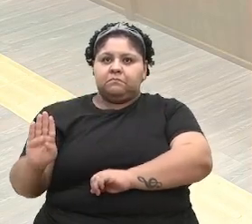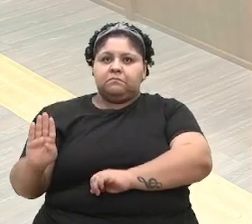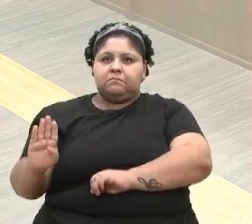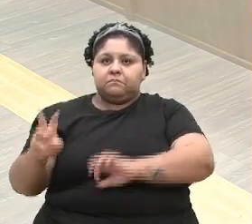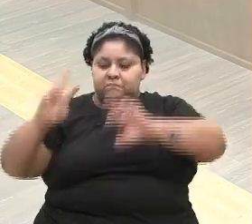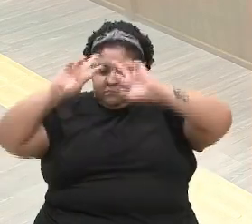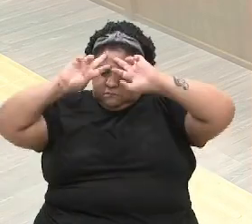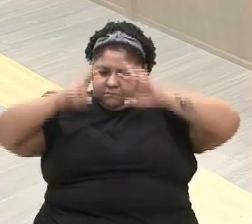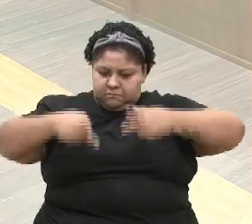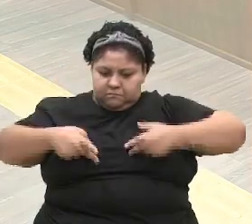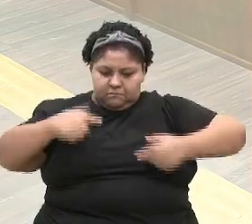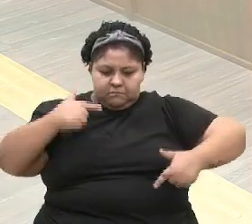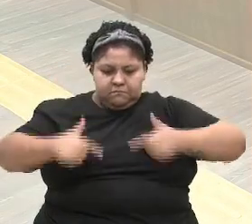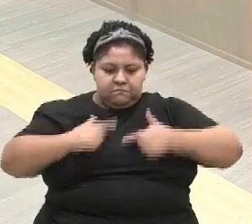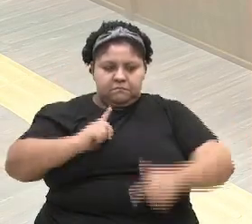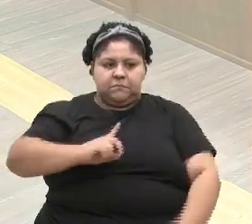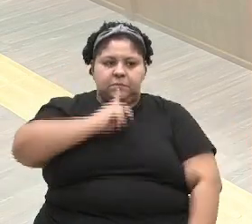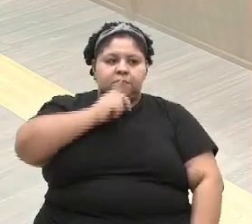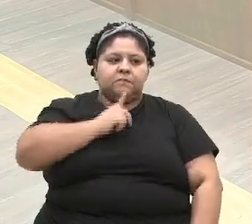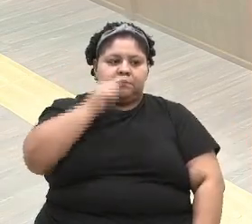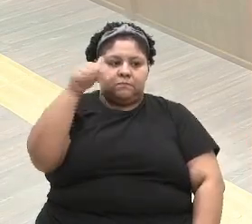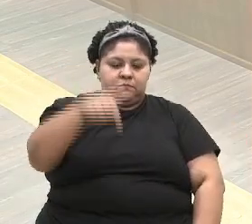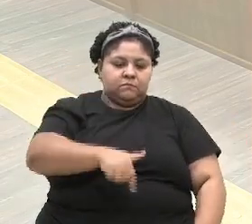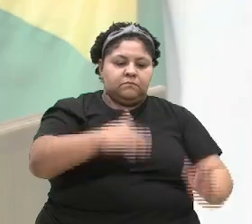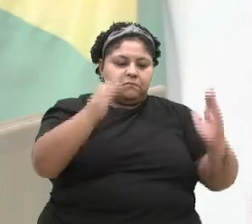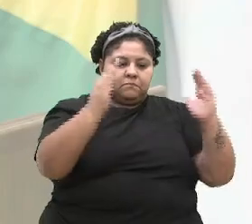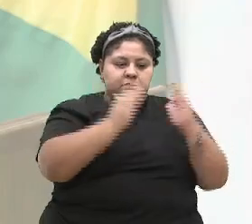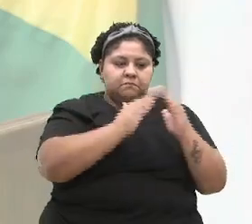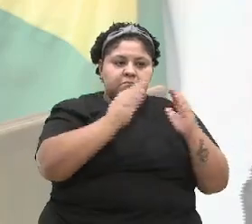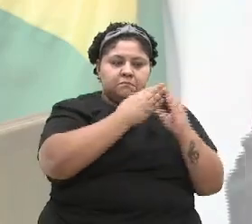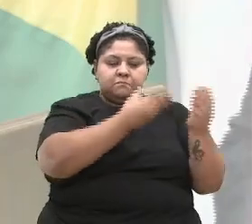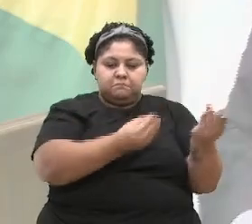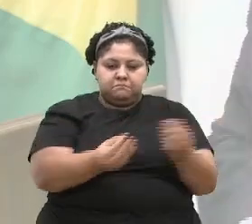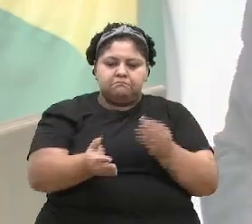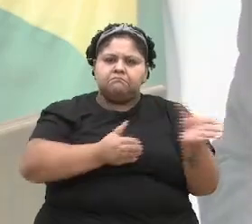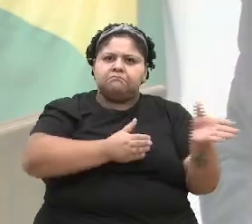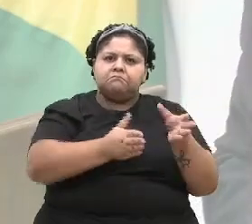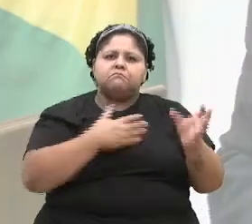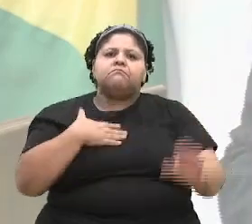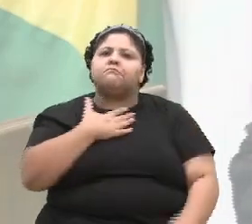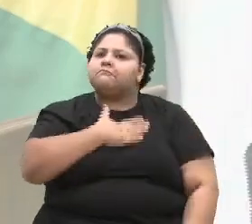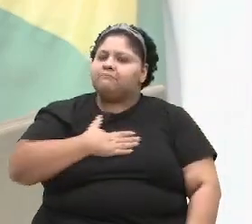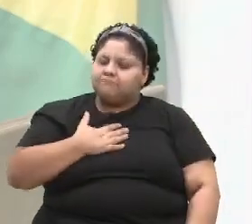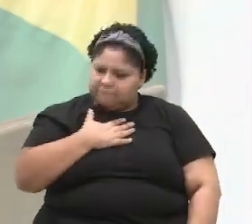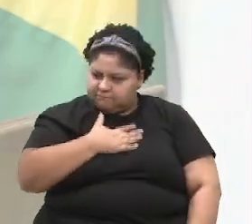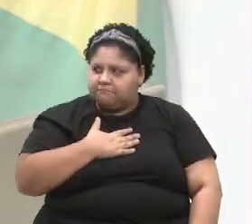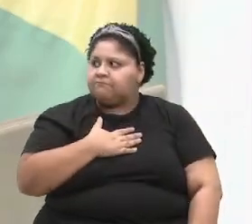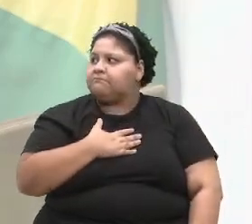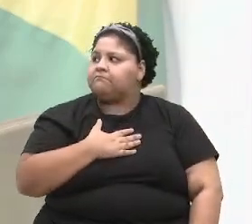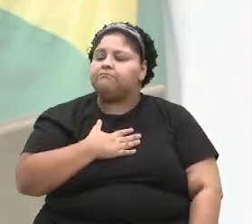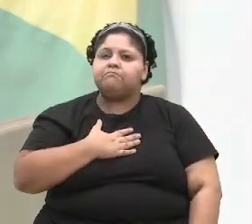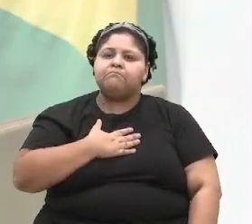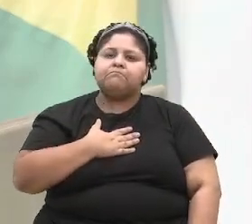Reconhecer o trabalho do Alberto, que esteve aqui nesta casa por um bom período, e desejar ao nobre colega